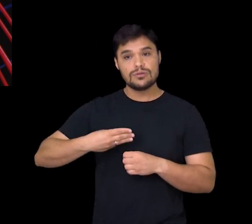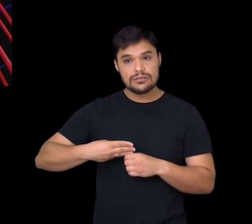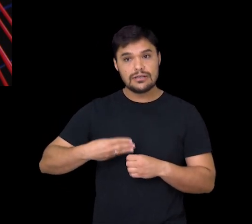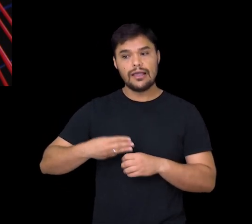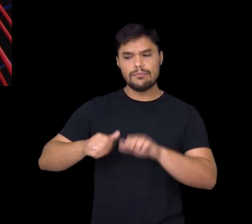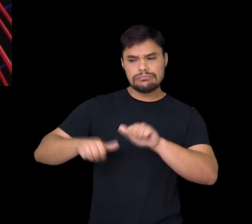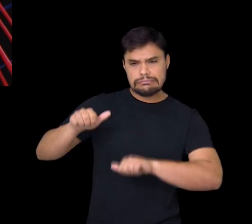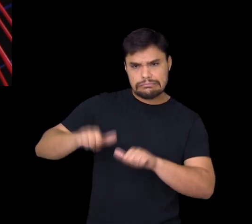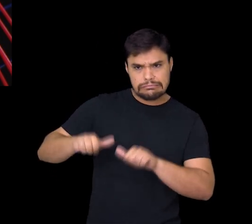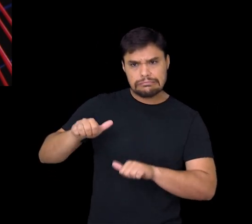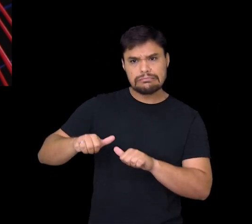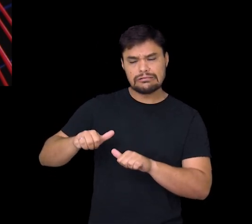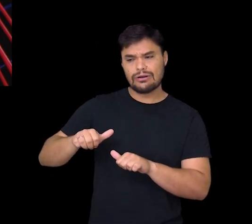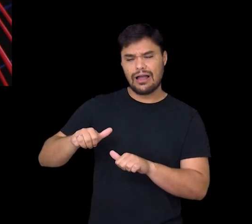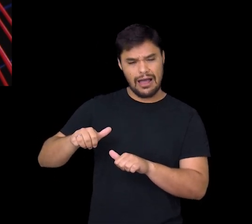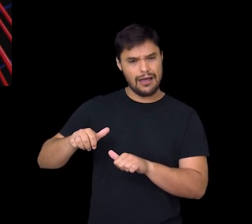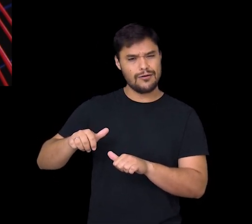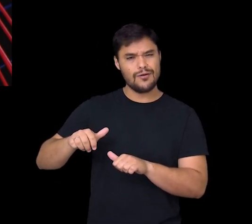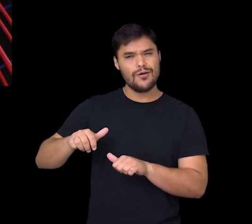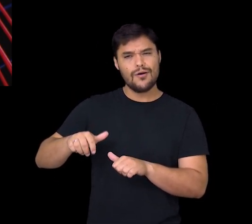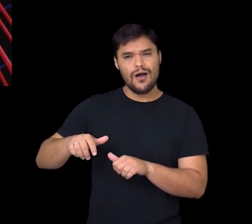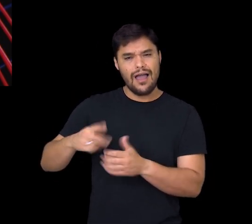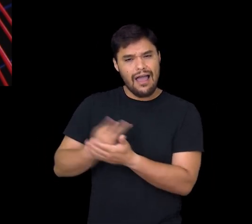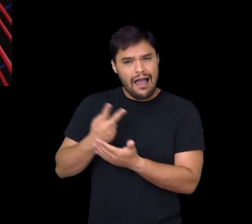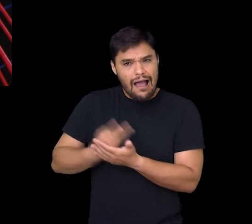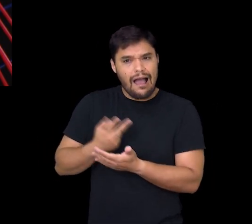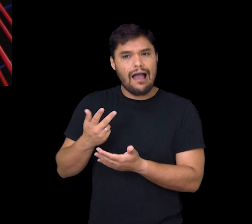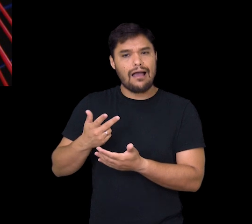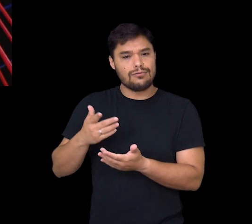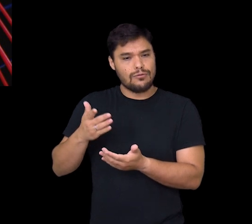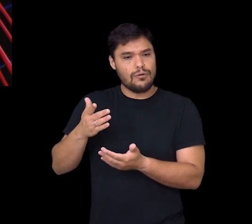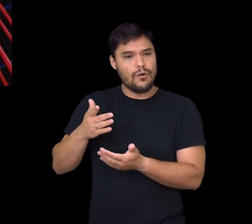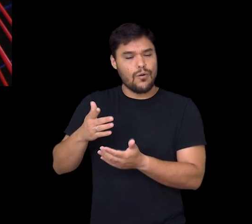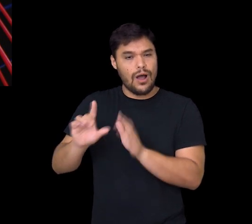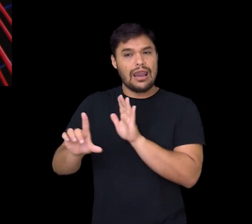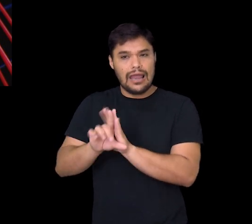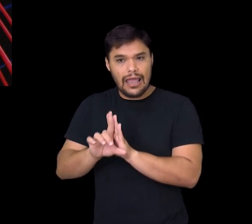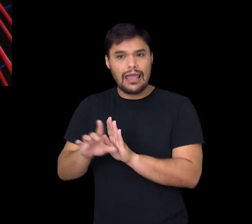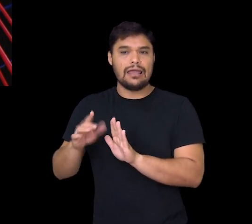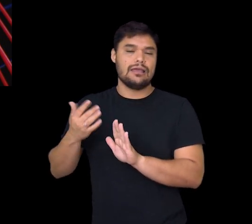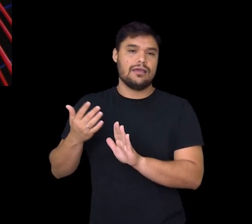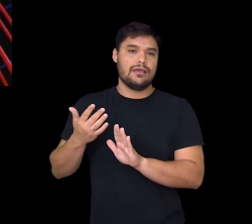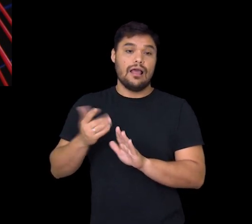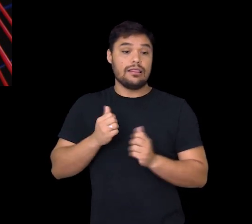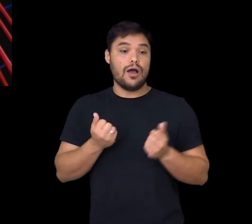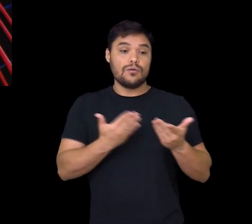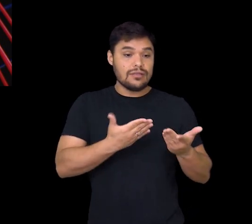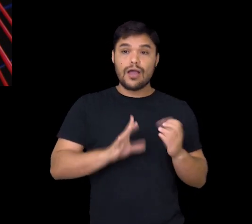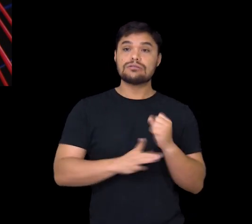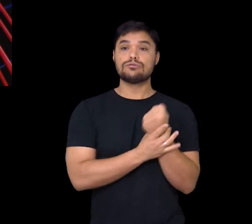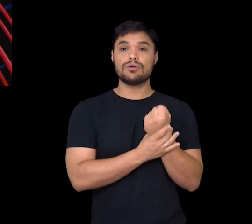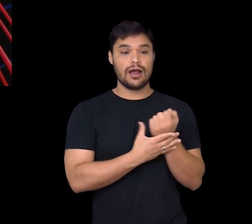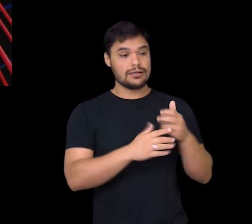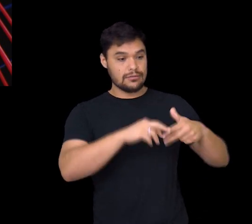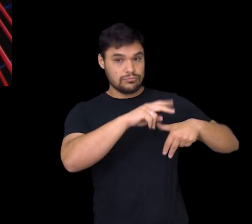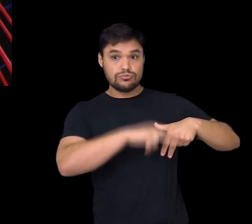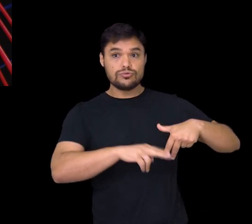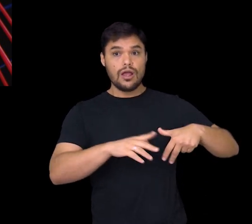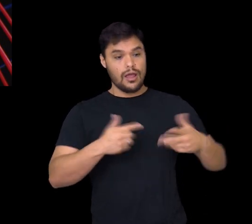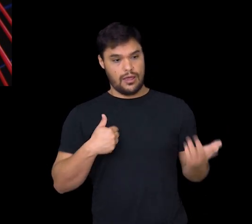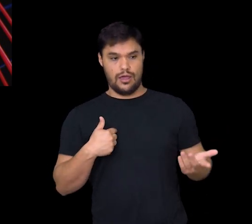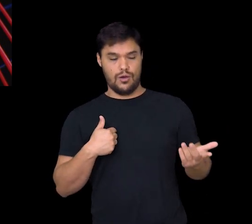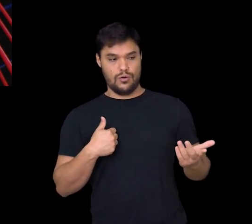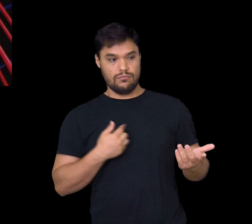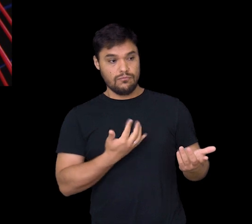no município julgaram de forma diferente, não deram a interpretação com a lente do gênero, como assim determina a lei, eu